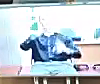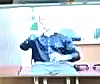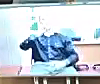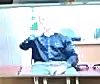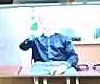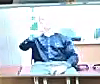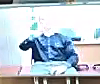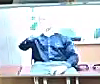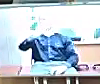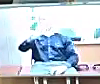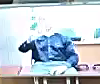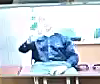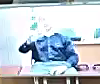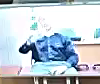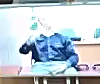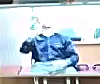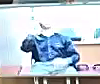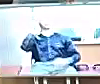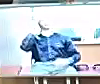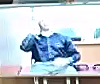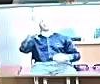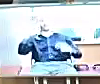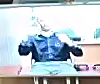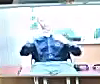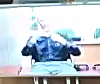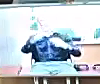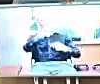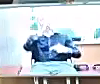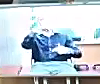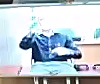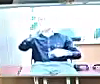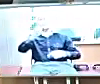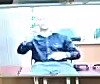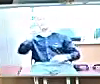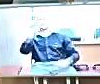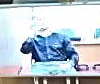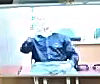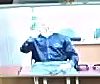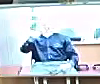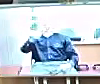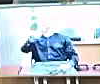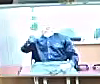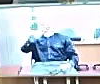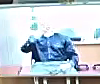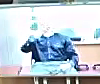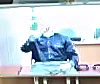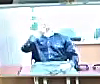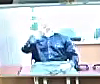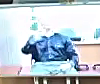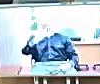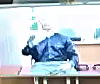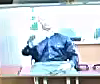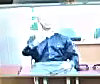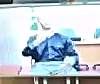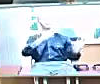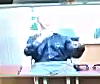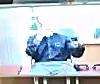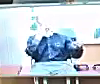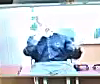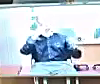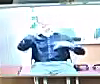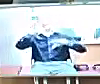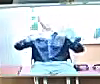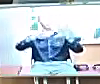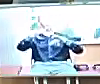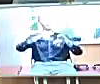saber que com relação a essa situação previdenciária que foi citada é você falou que isso depende de uma proposta do